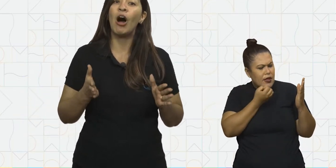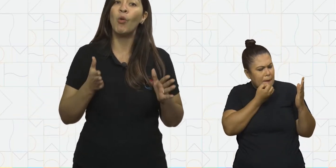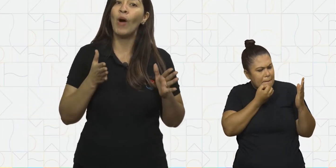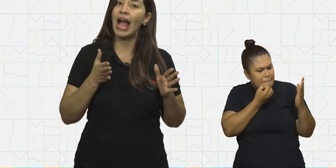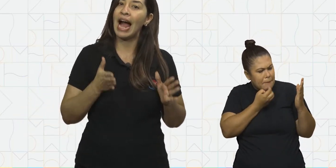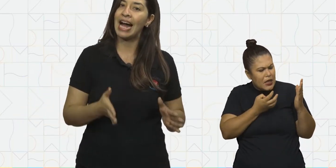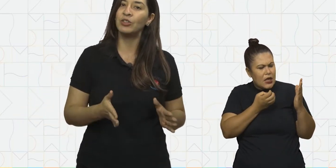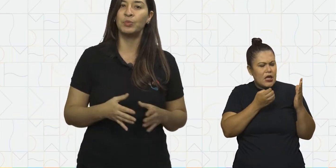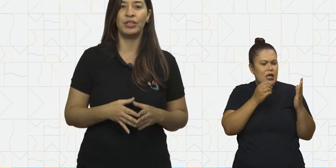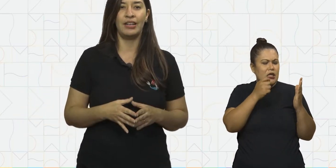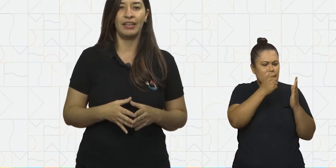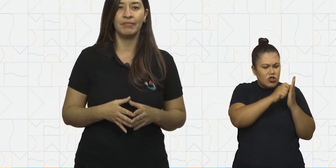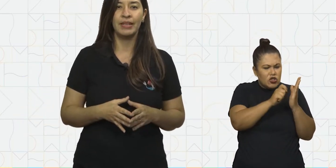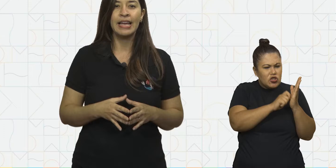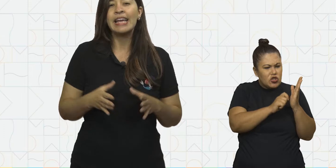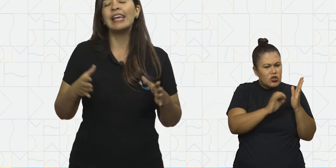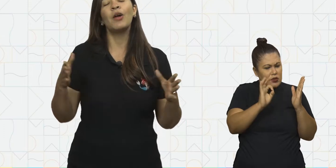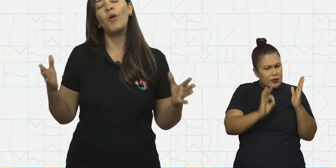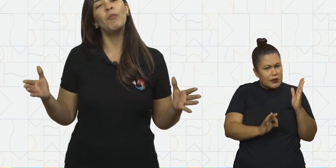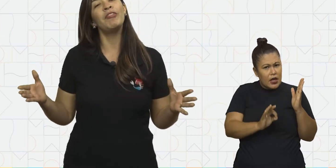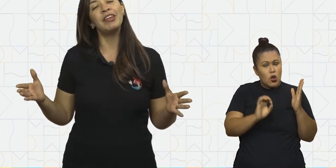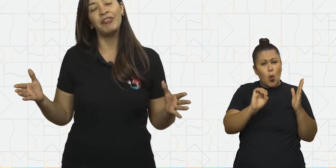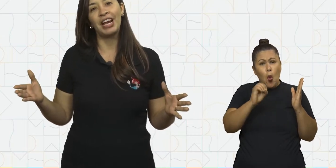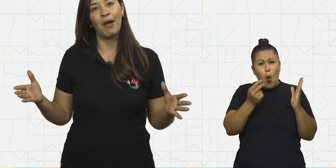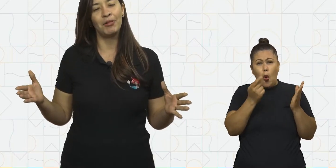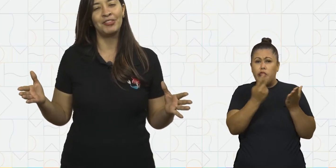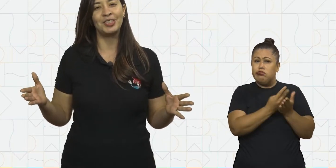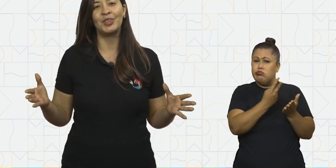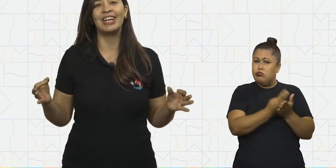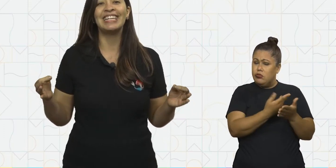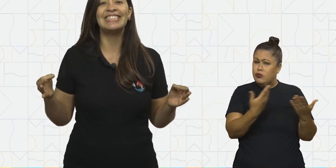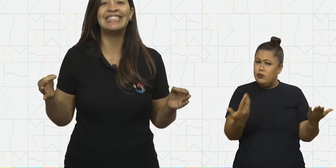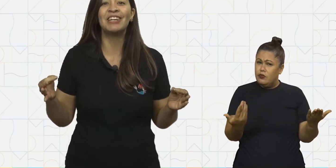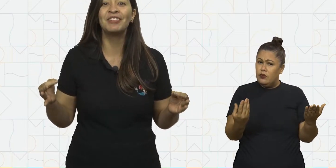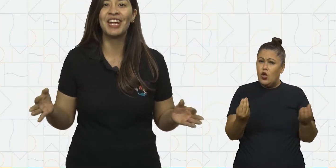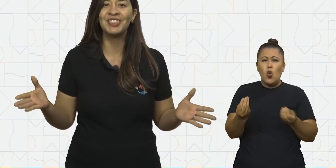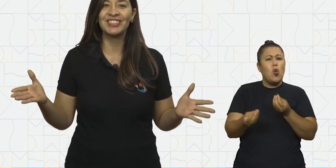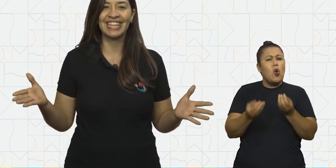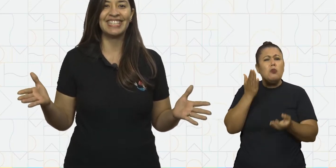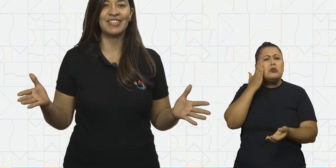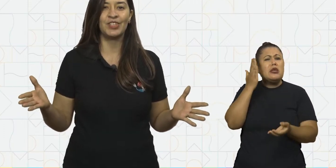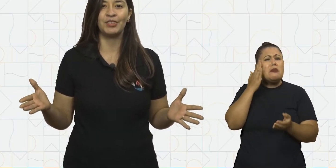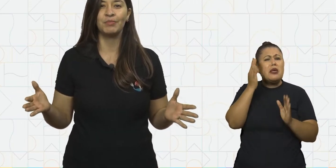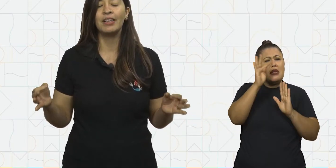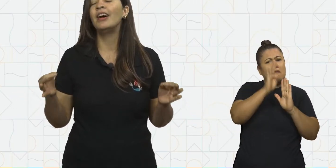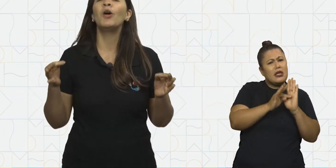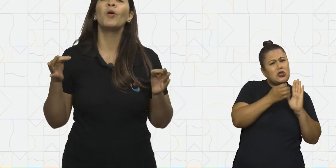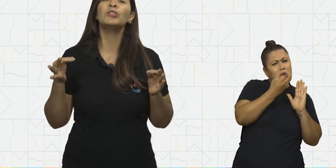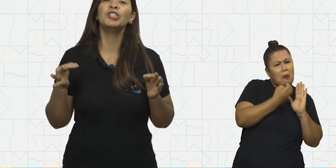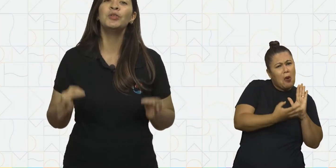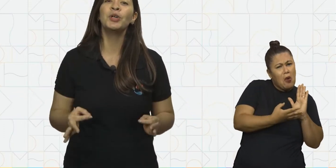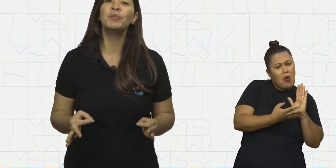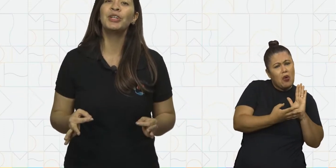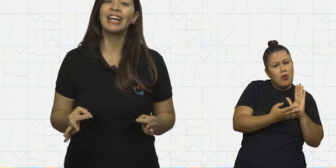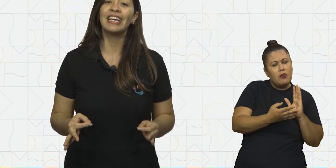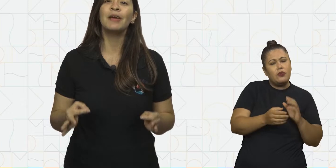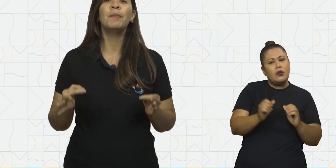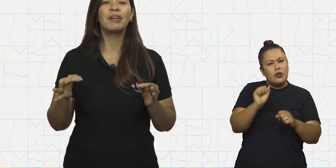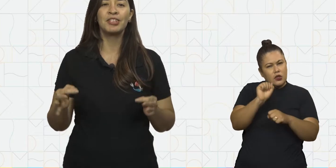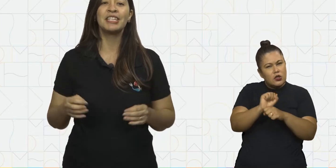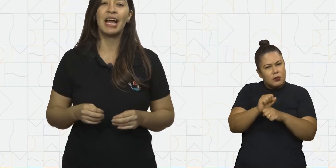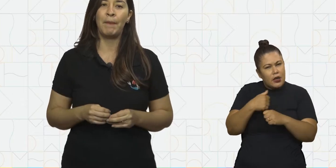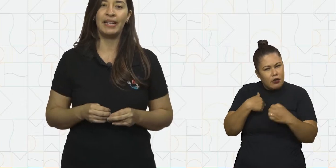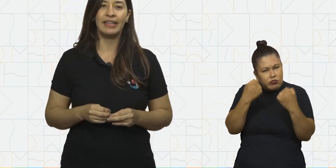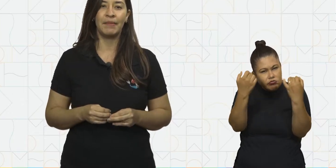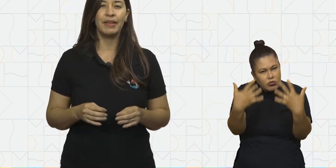há algo errado por ali. E como verificar, professora, se seu texto tem sentido? Continue por aqui